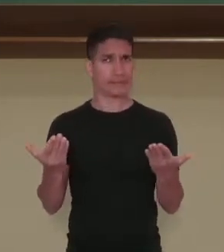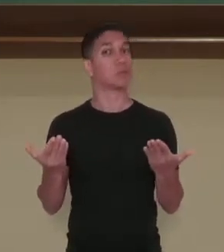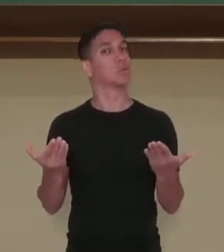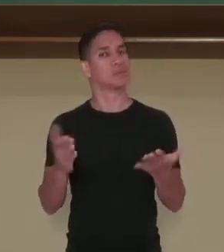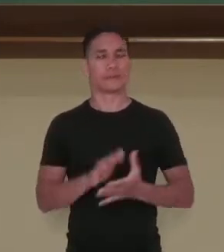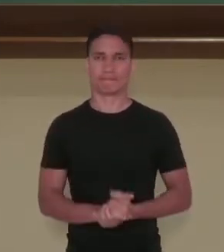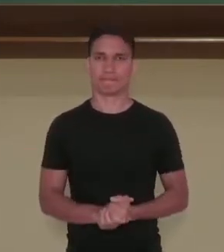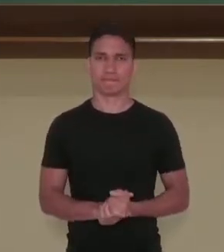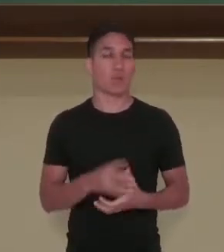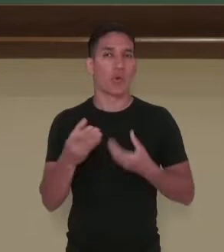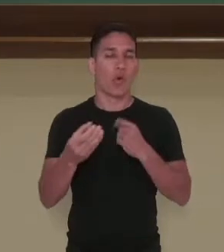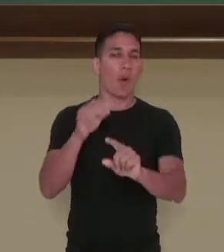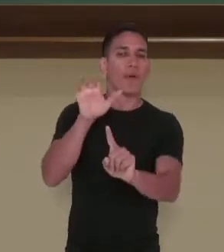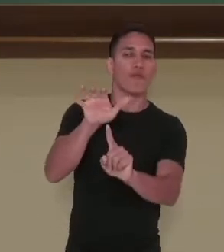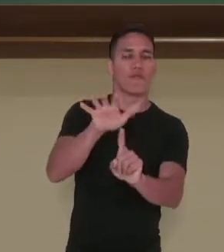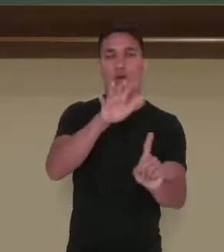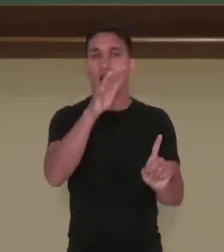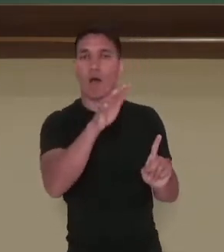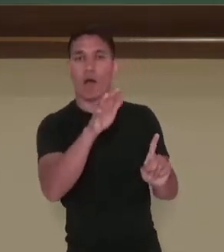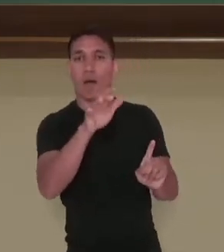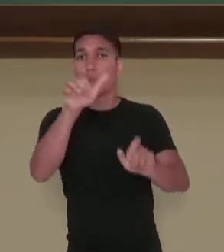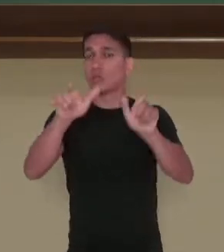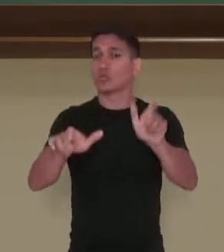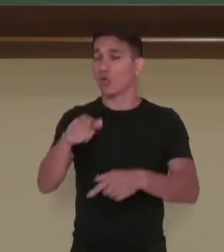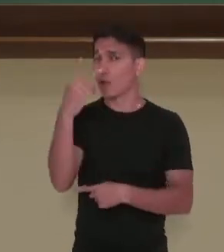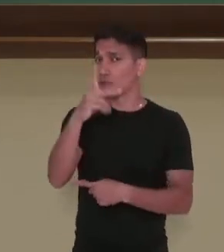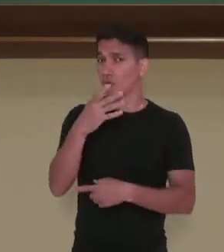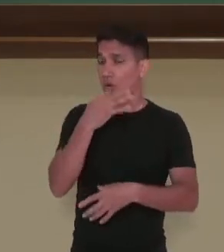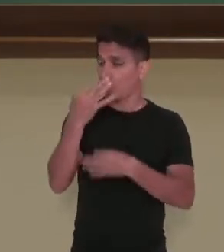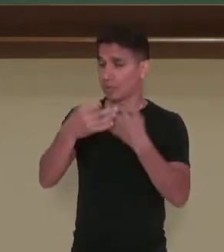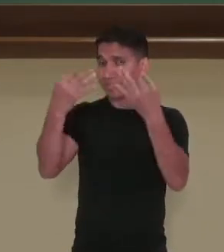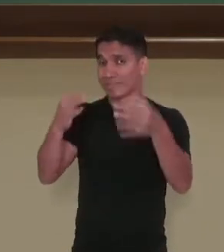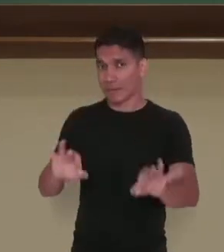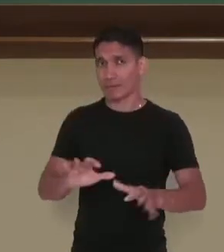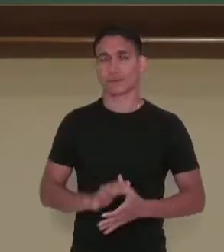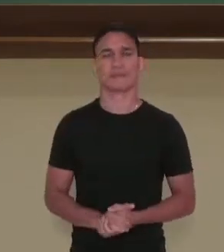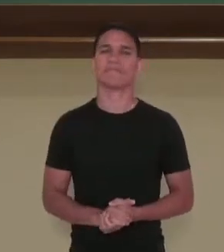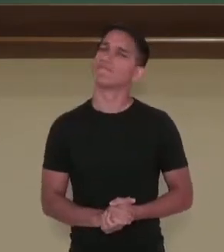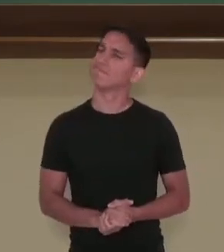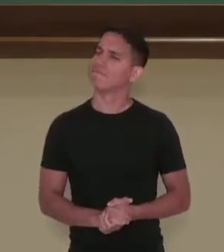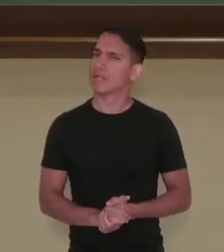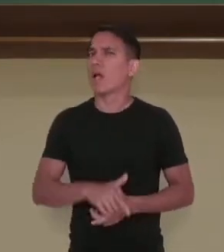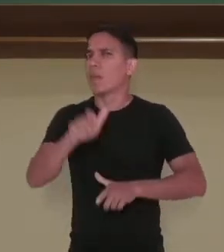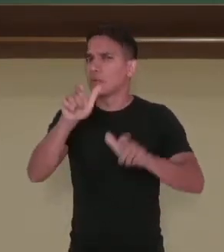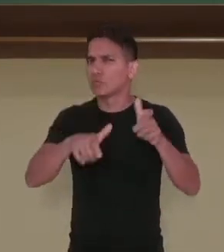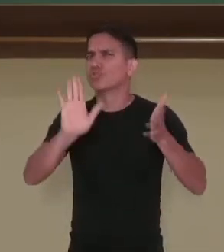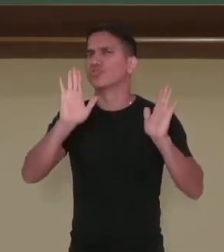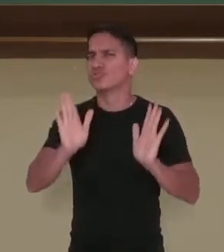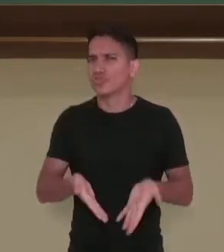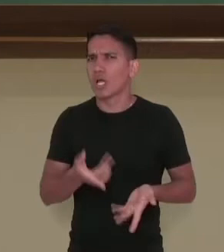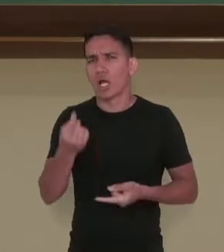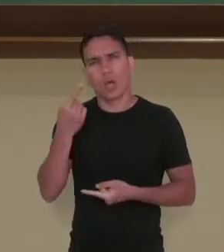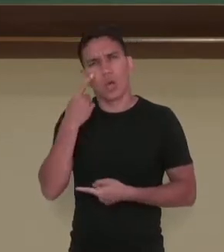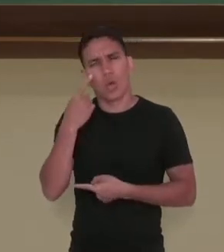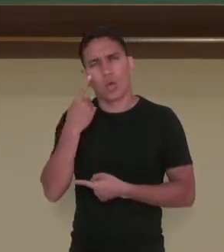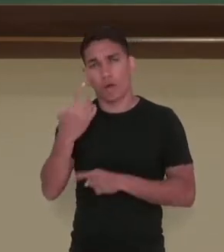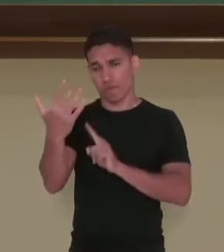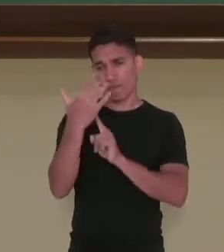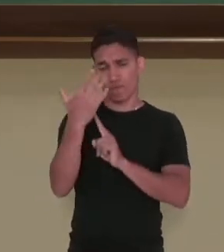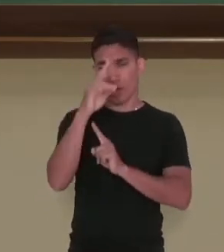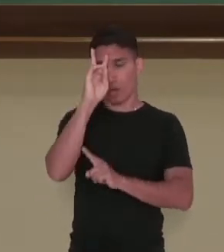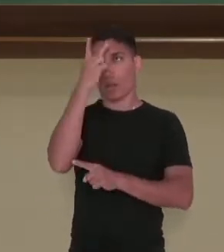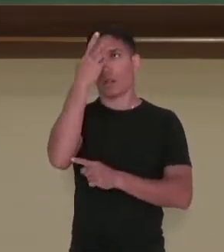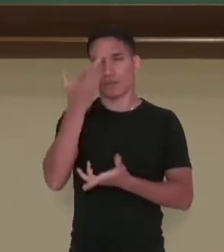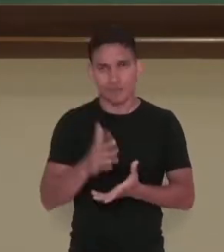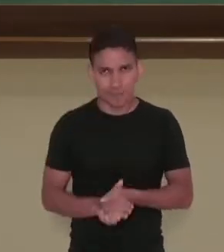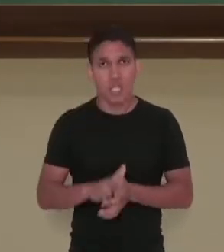Como você convence o outro de que sua opinião está correta? Alguém já teve mudado de opinião? Alguém